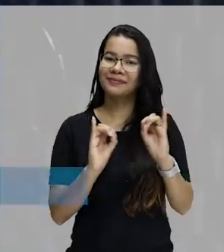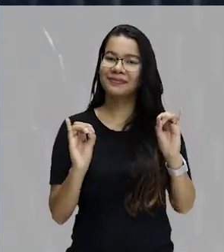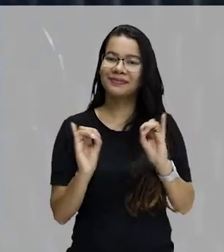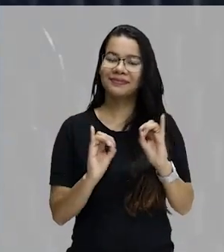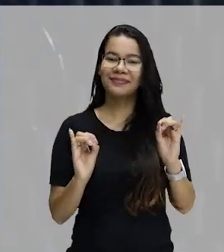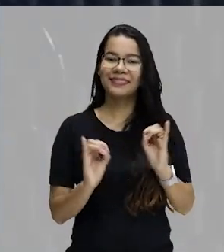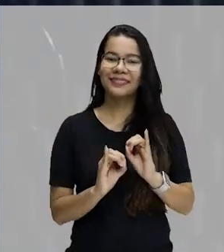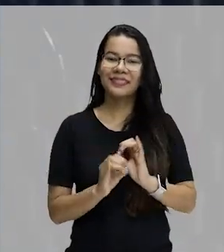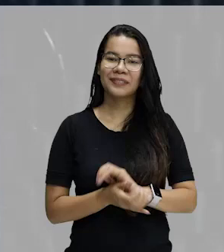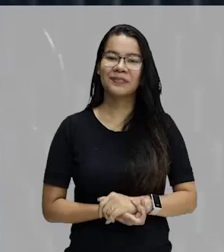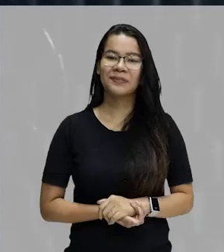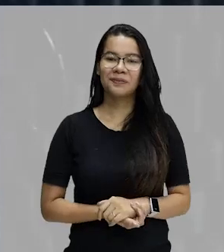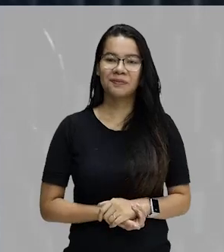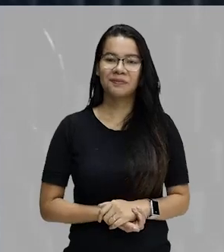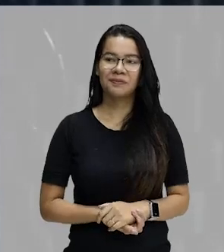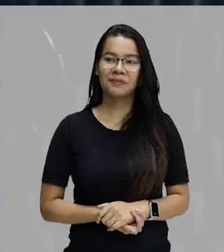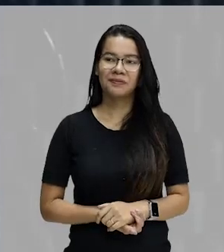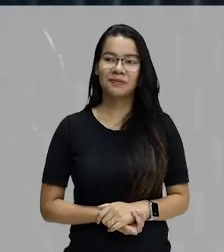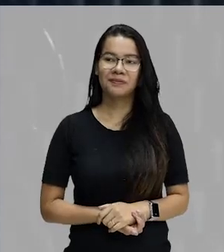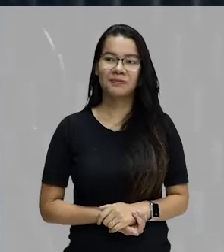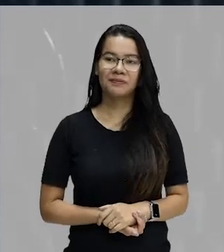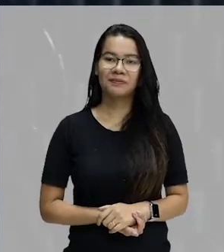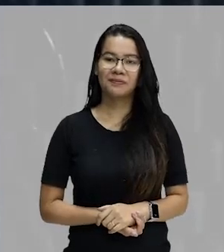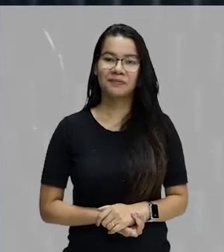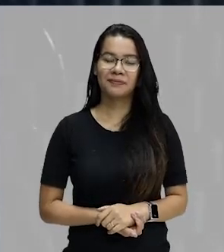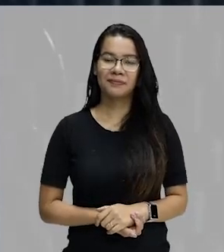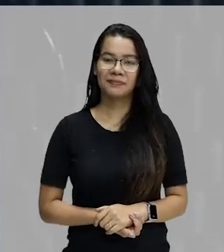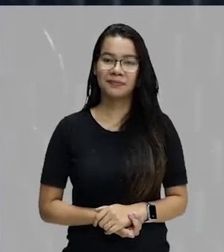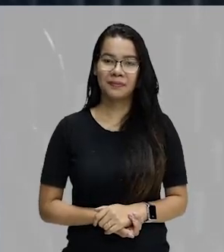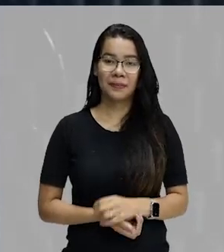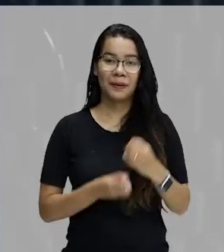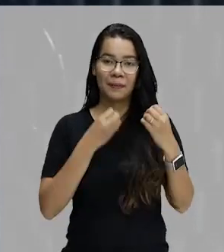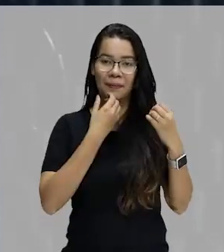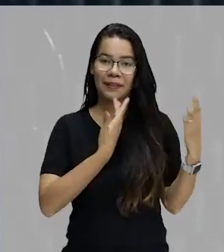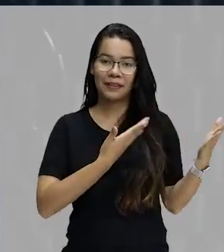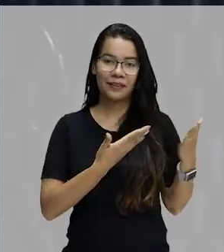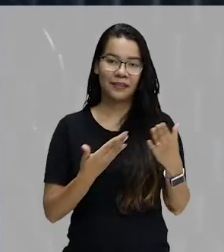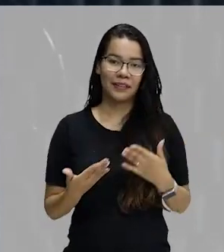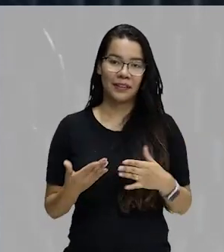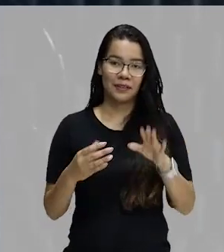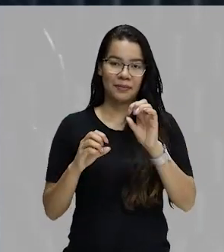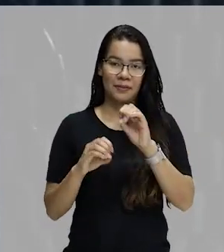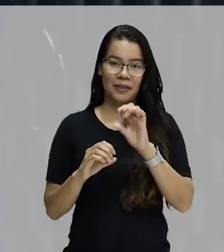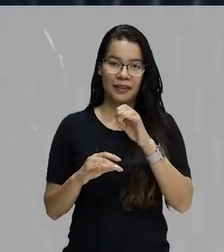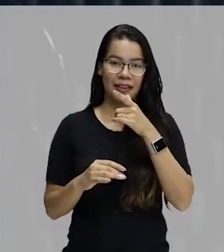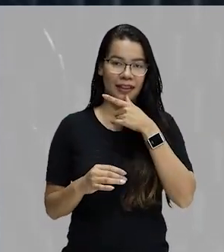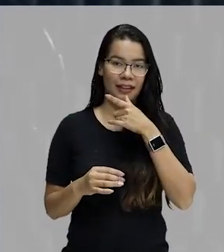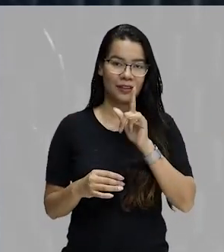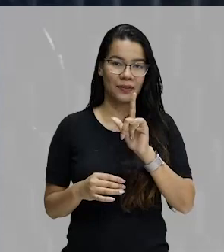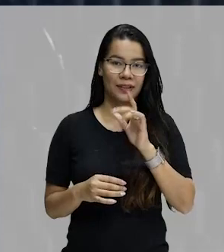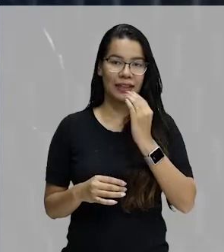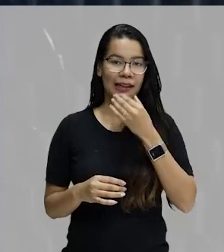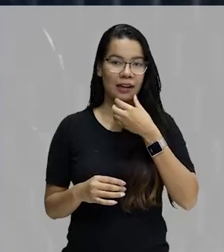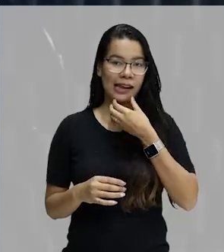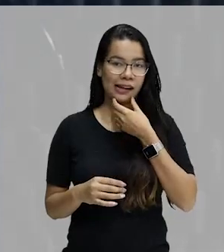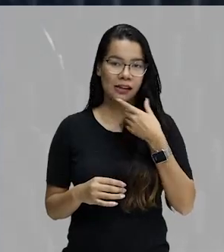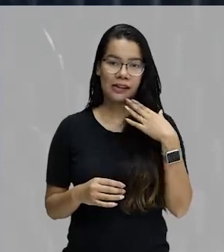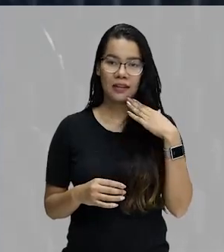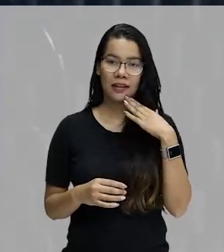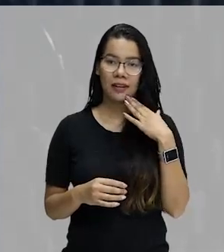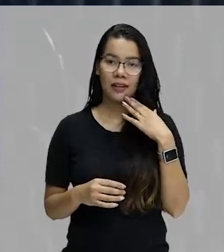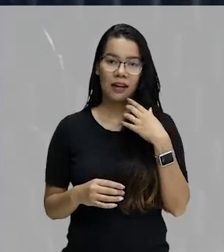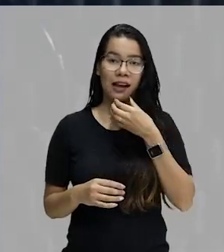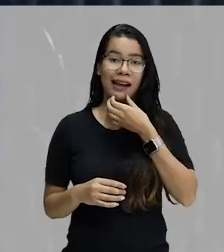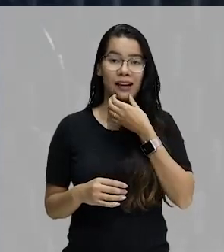welcome to our English class. I'm teacher Michelle. Olá, pessoal, sejam bem-vindos a mais uma aula de inglês. Eu sou a professora Michelle. Hoje